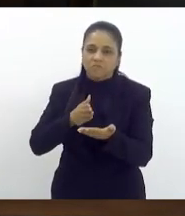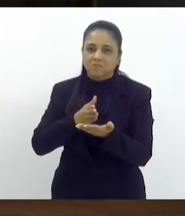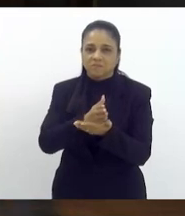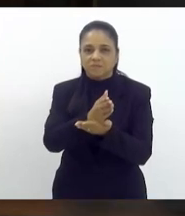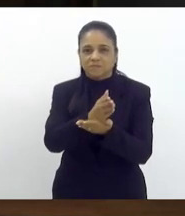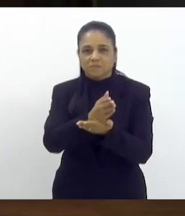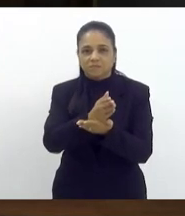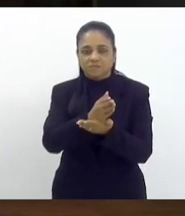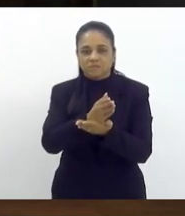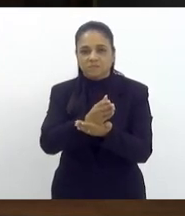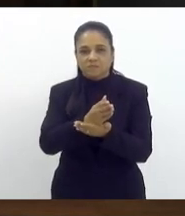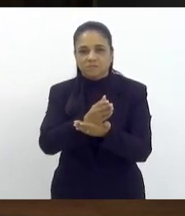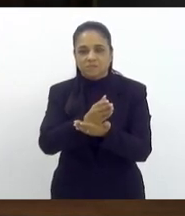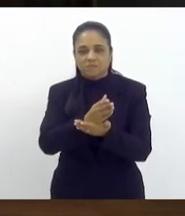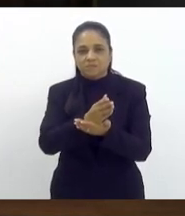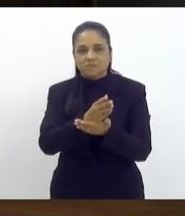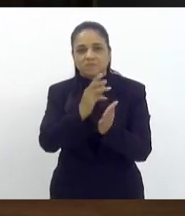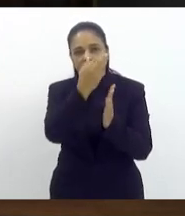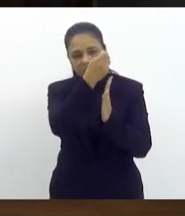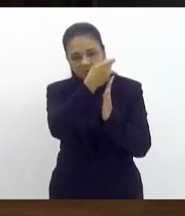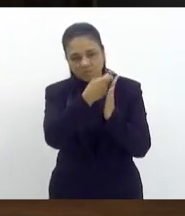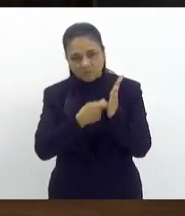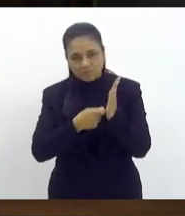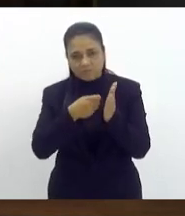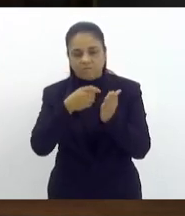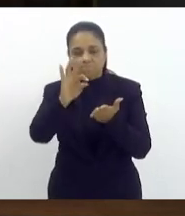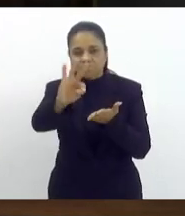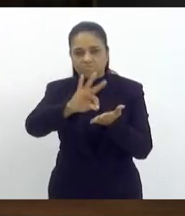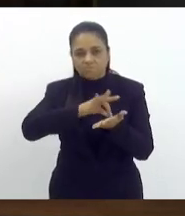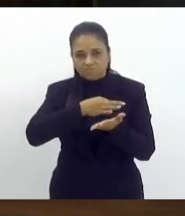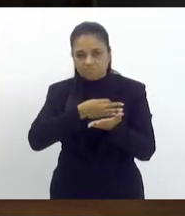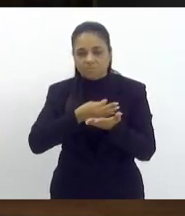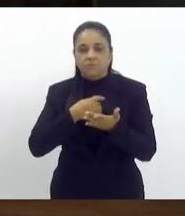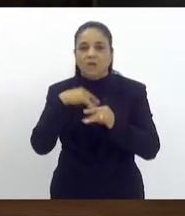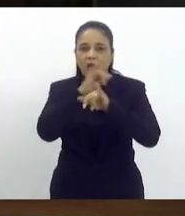aprovado vai a redação final anuncio